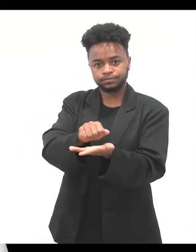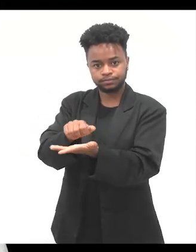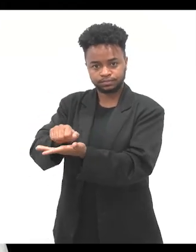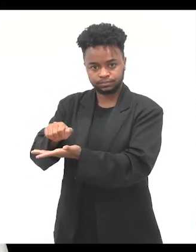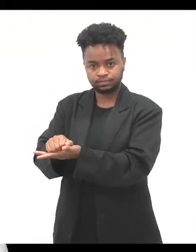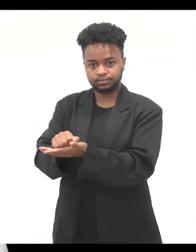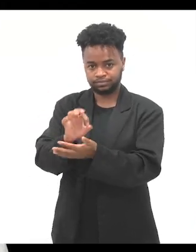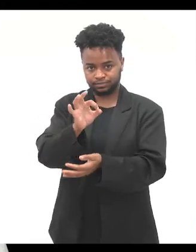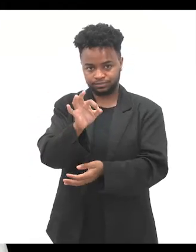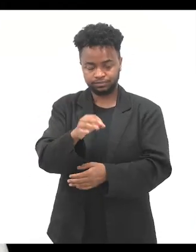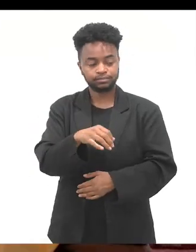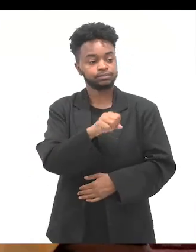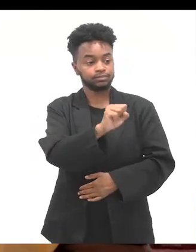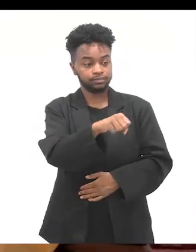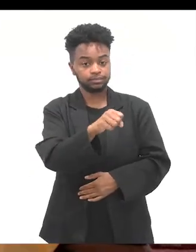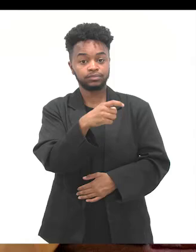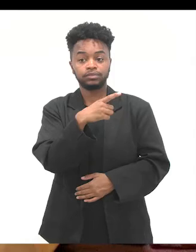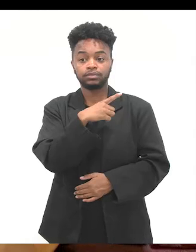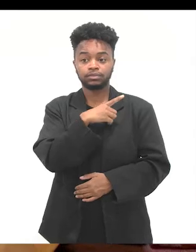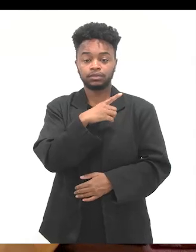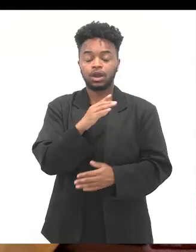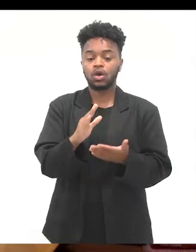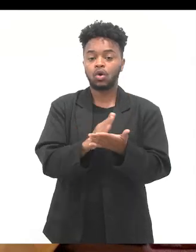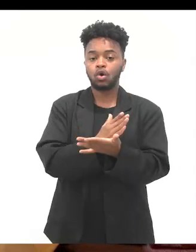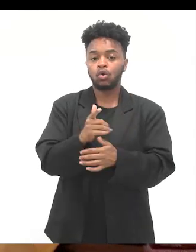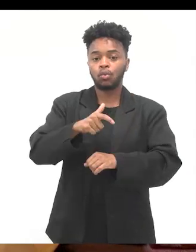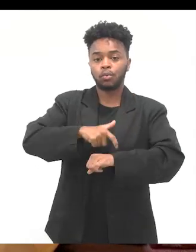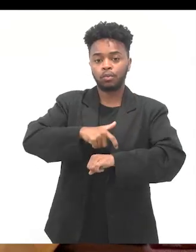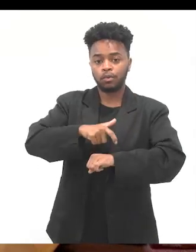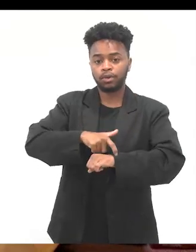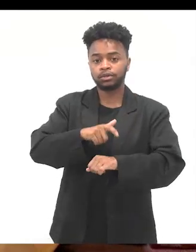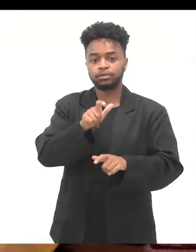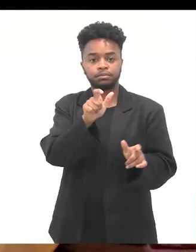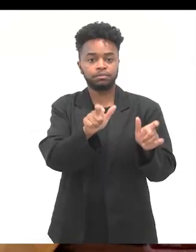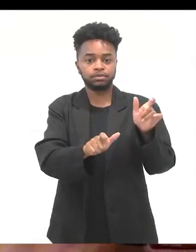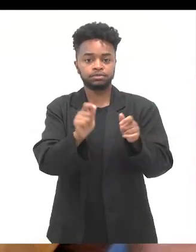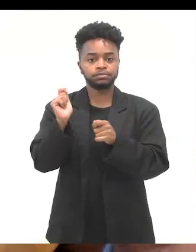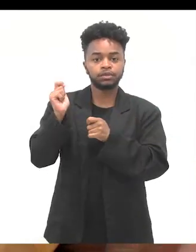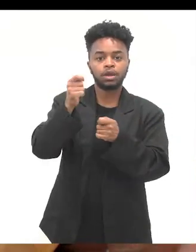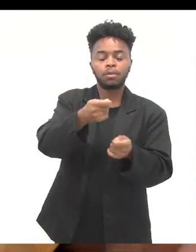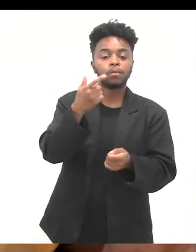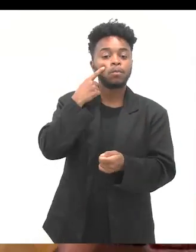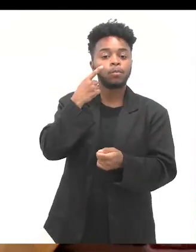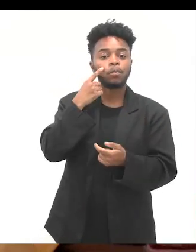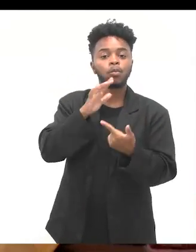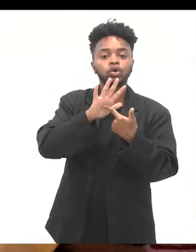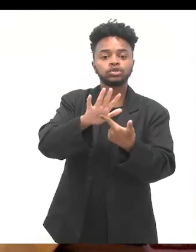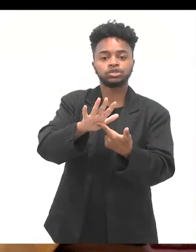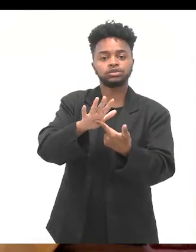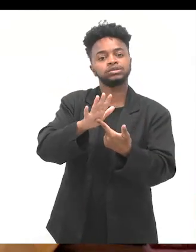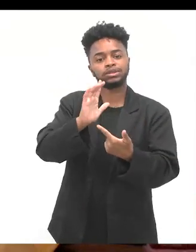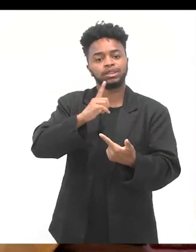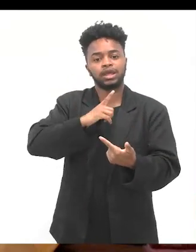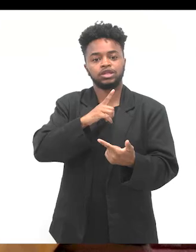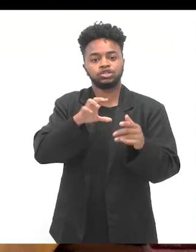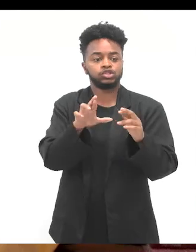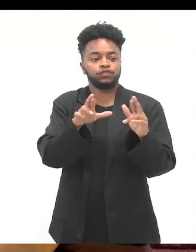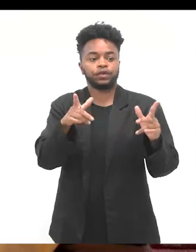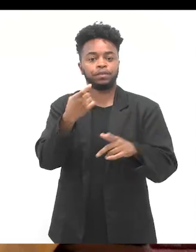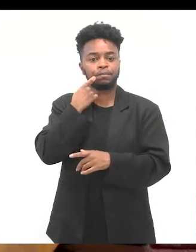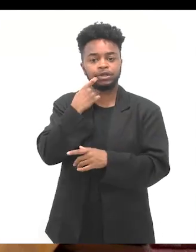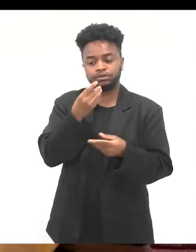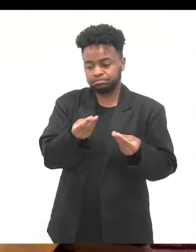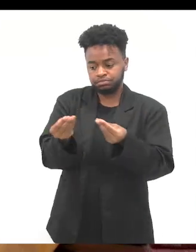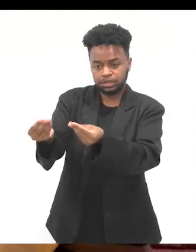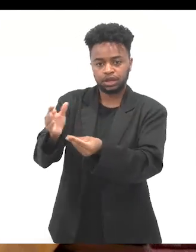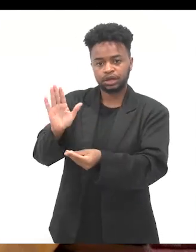né? Inclusive, tinha momentos, né, que o pescador chegava e já dizia, tem um peixe aqui, então já